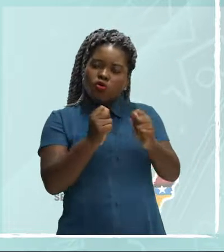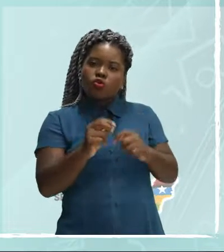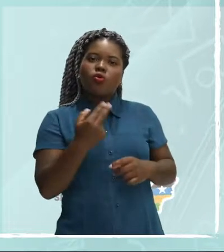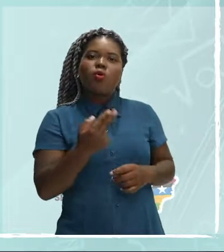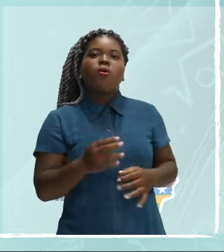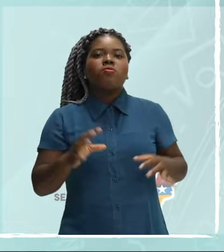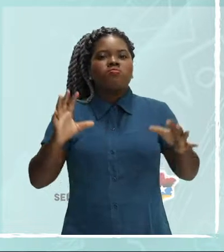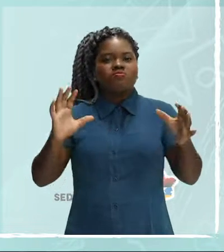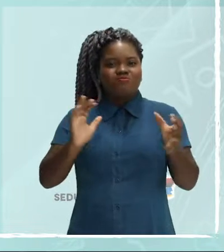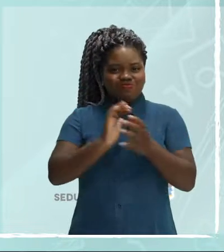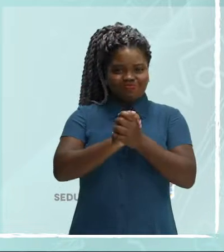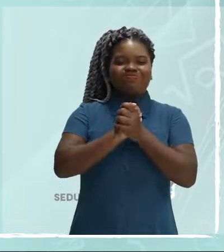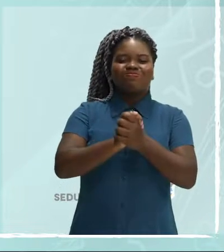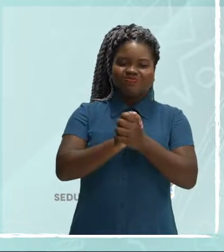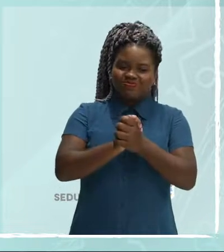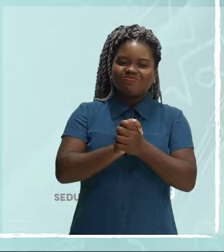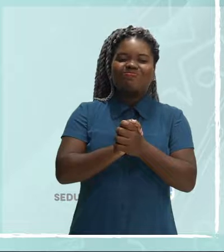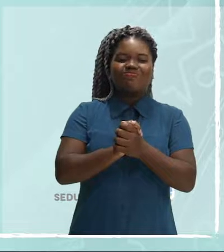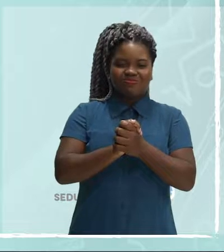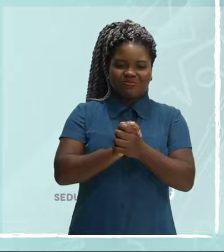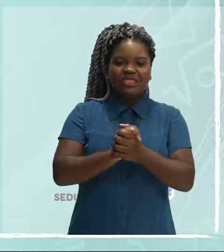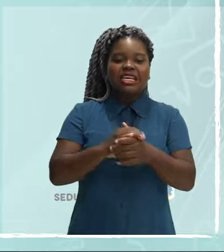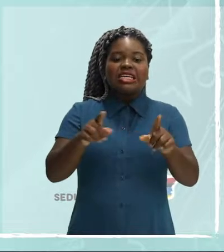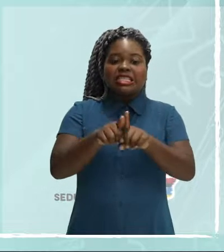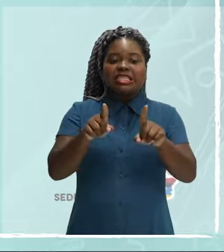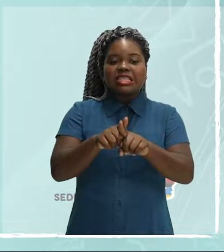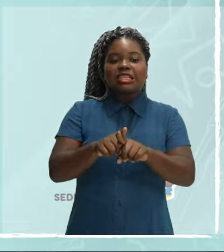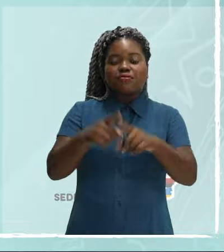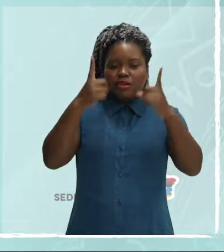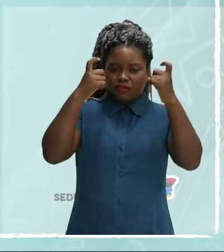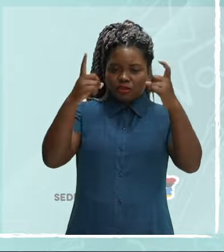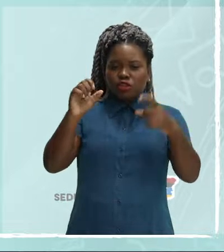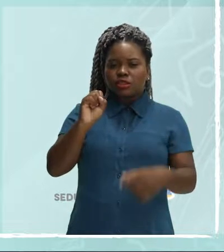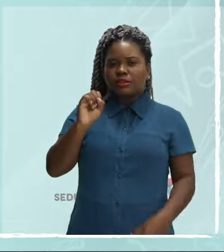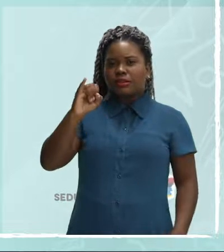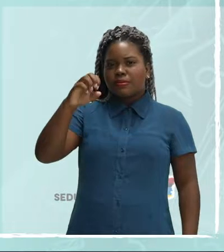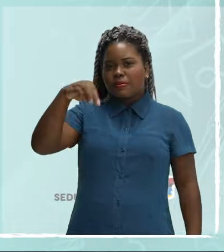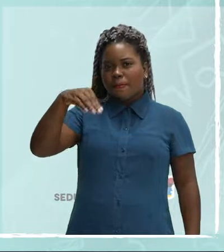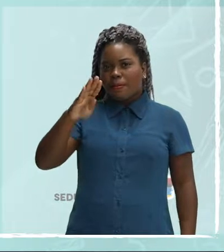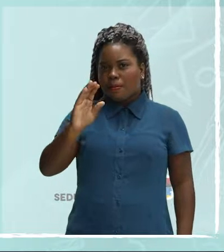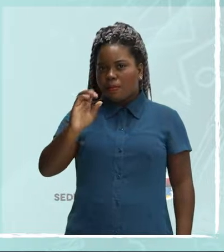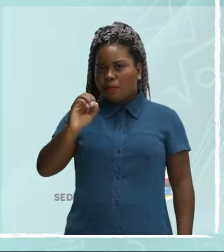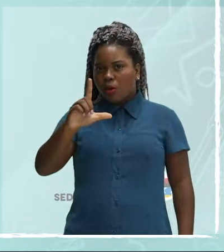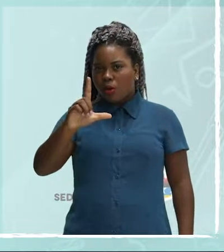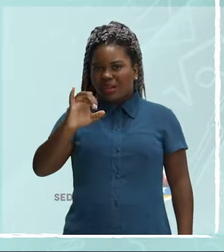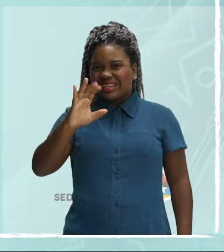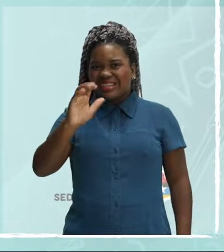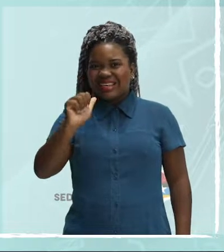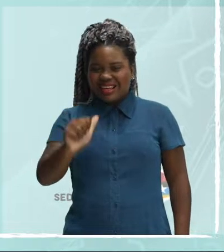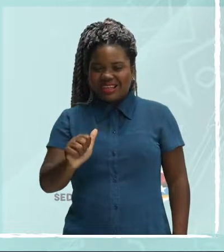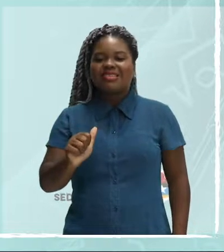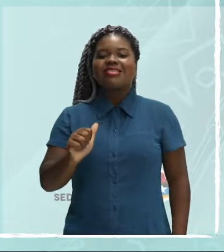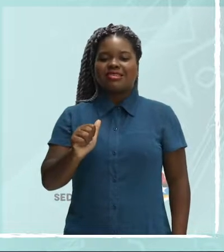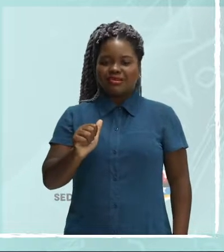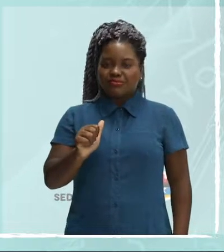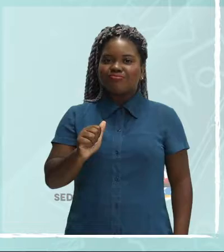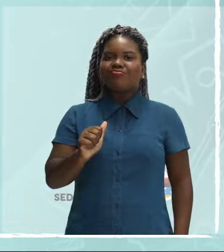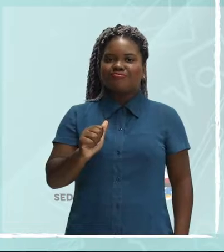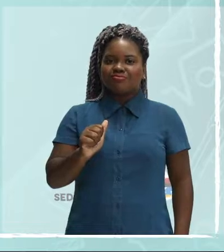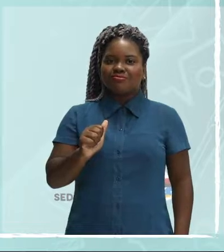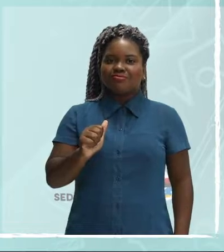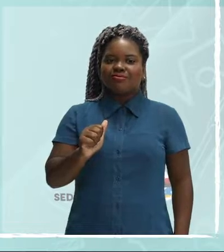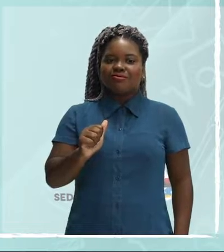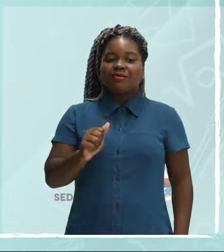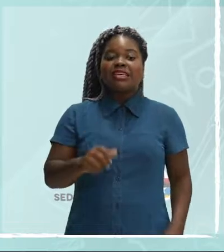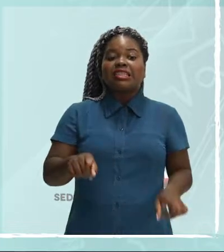patrimonial. Depois a violência simbólica, que é um conceito muito importante do teórico Pierre Bourdieu na sociologia contemporânea. E